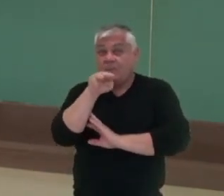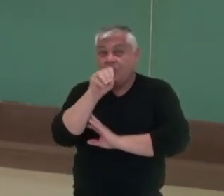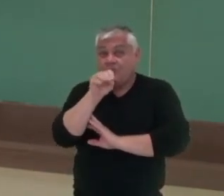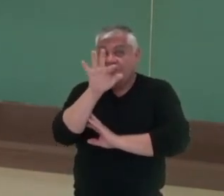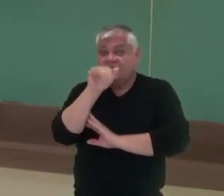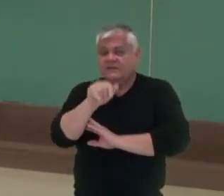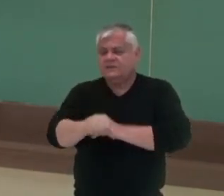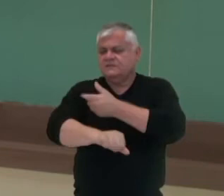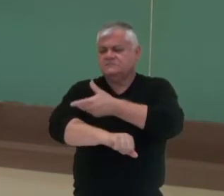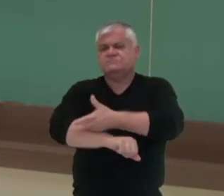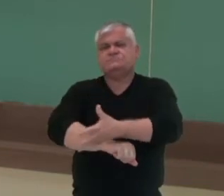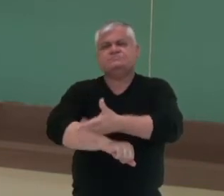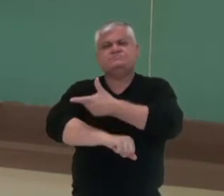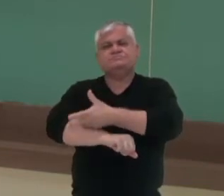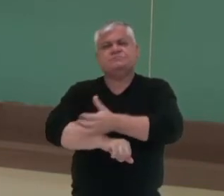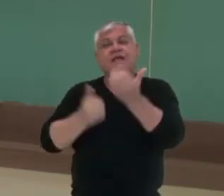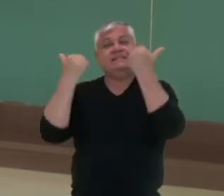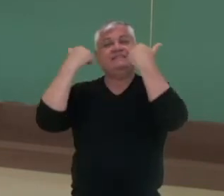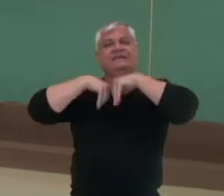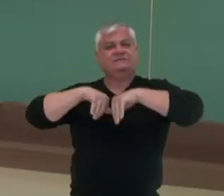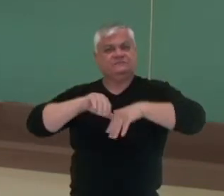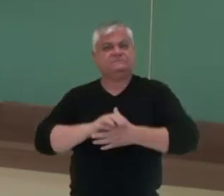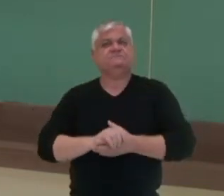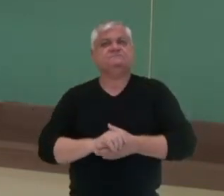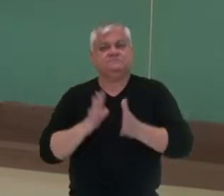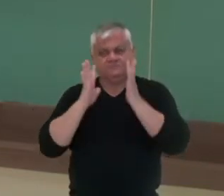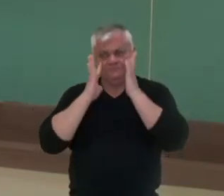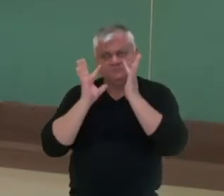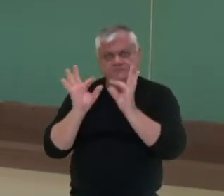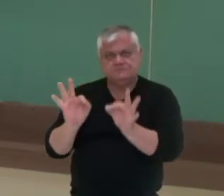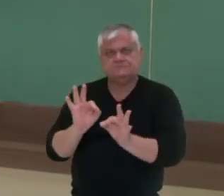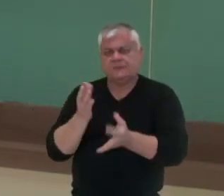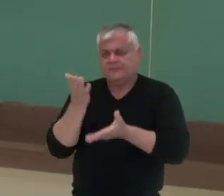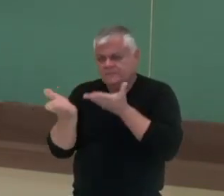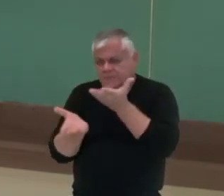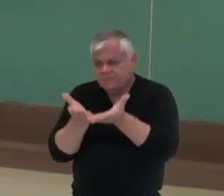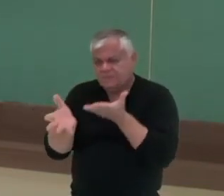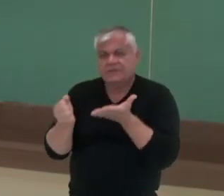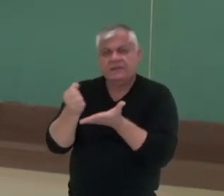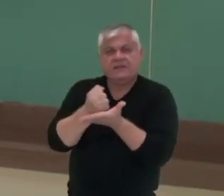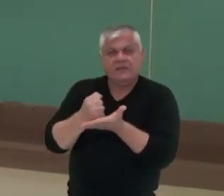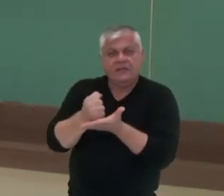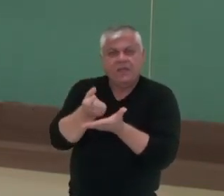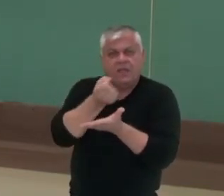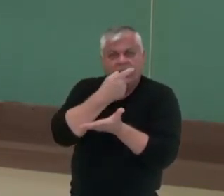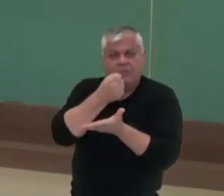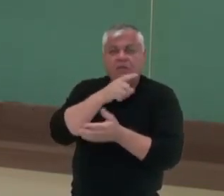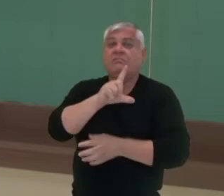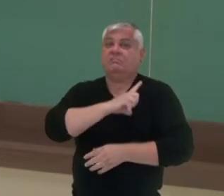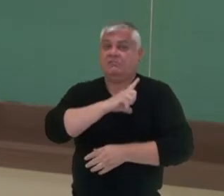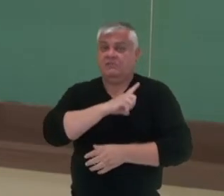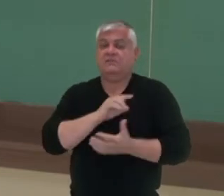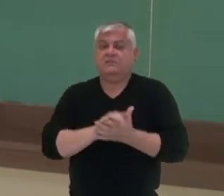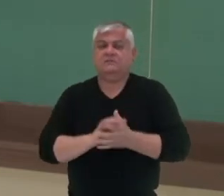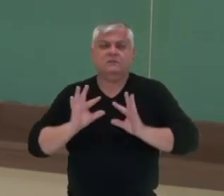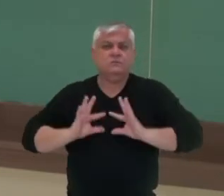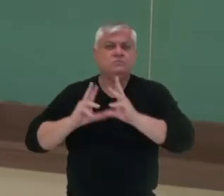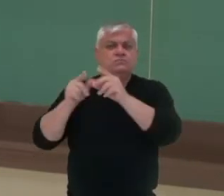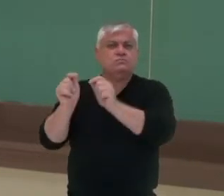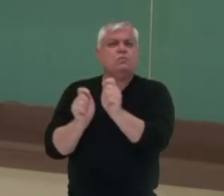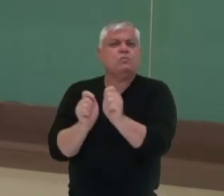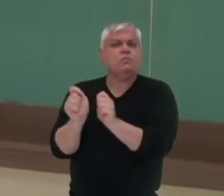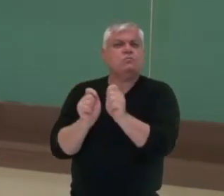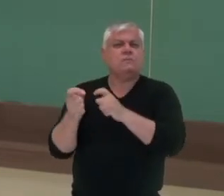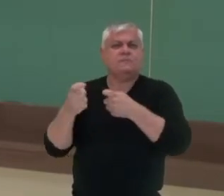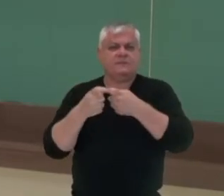sangramento, então requer um pouco de atenção. Existem medicamentos para repor esse fator deficiente, né? E todo um controle médico